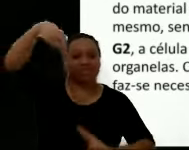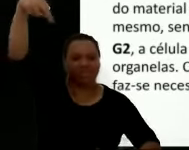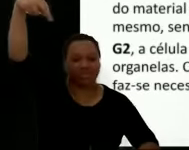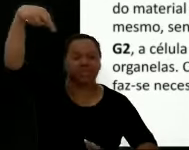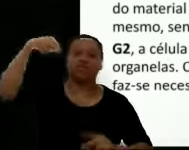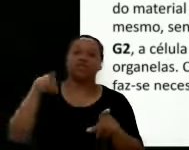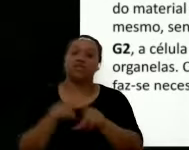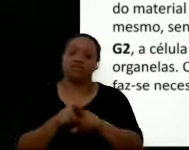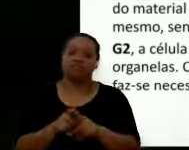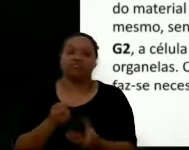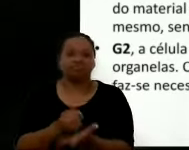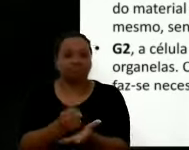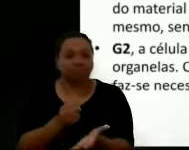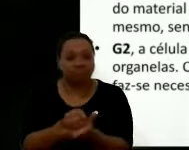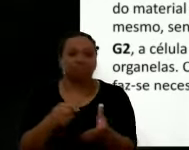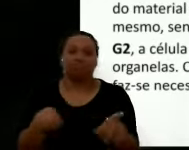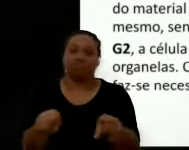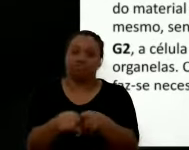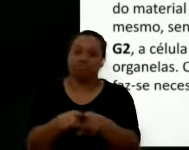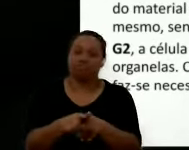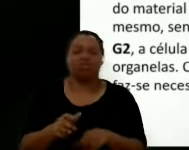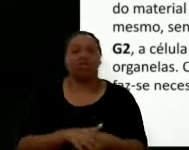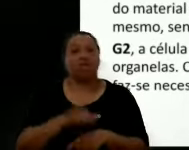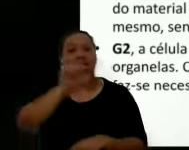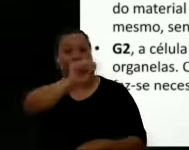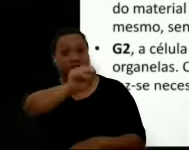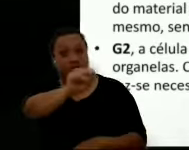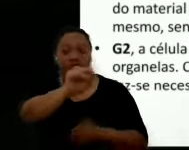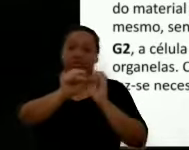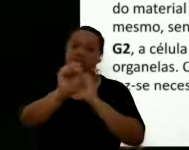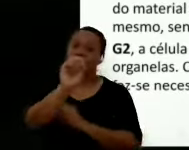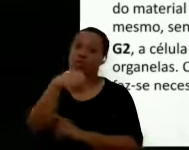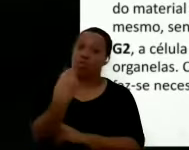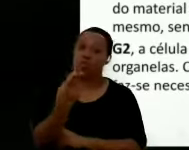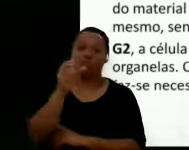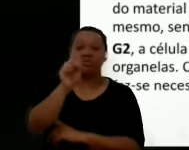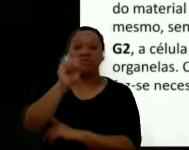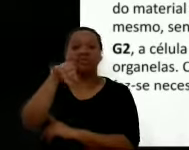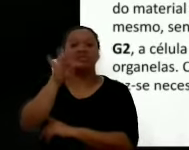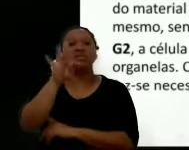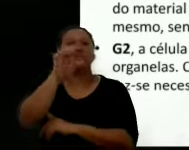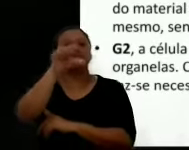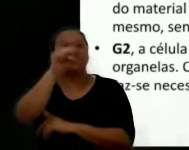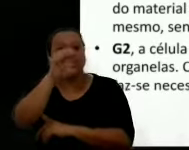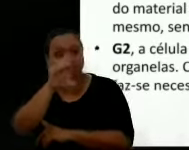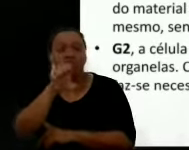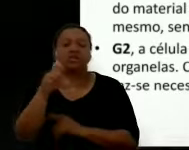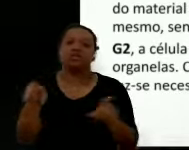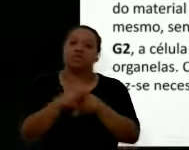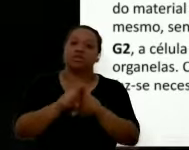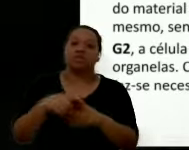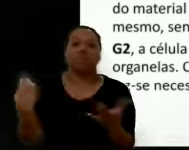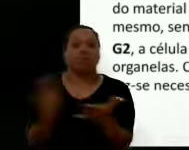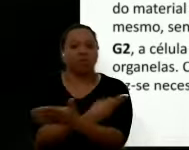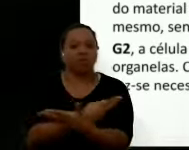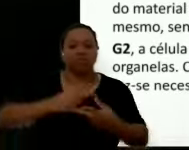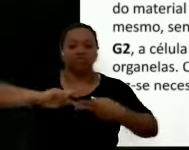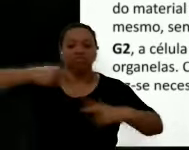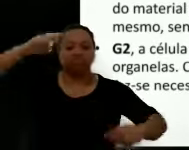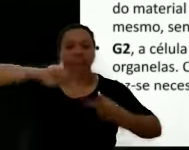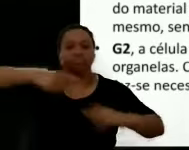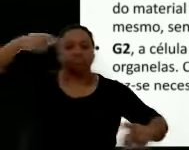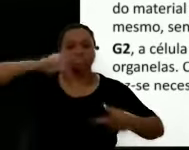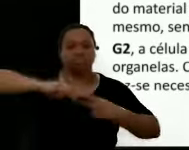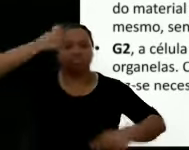de RNA que atuarão na síntese de proteínas. S, ou síntese, período